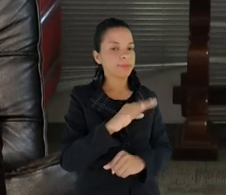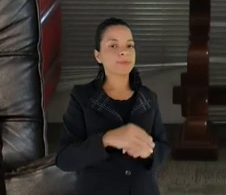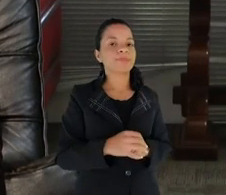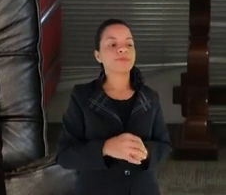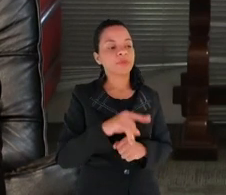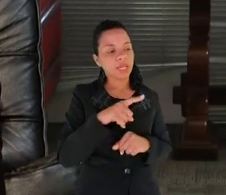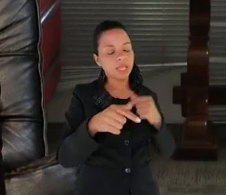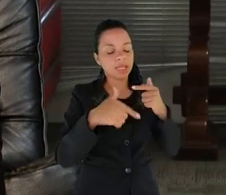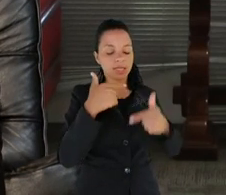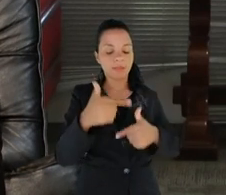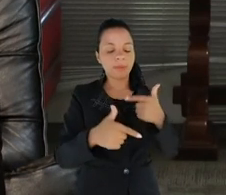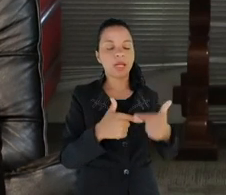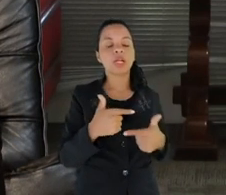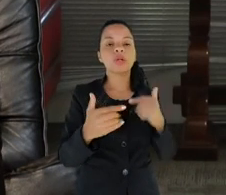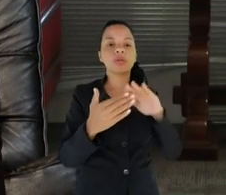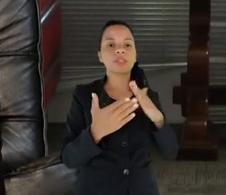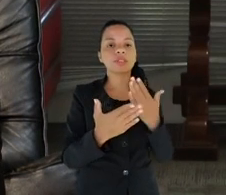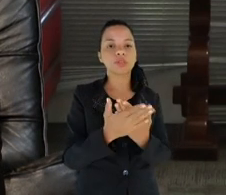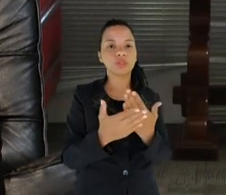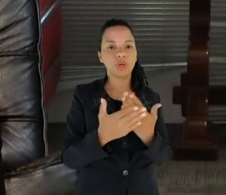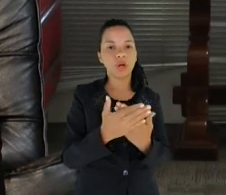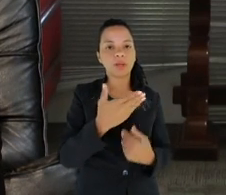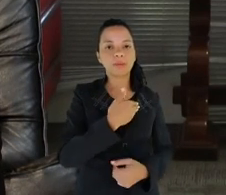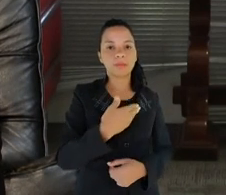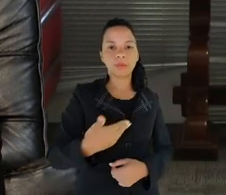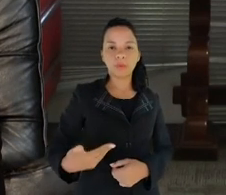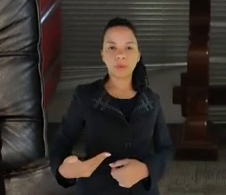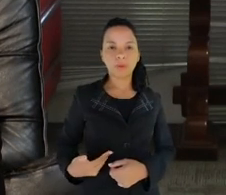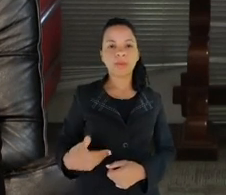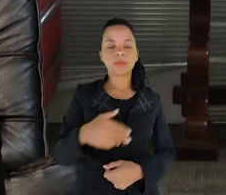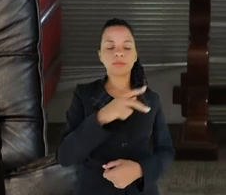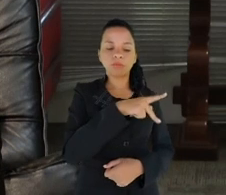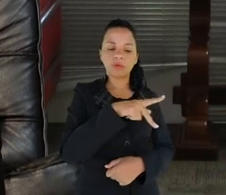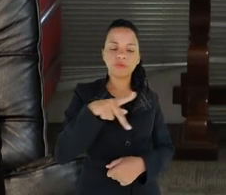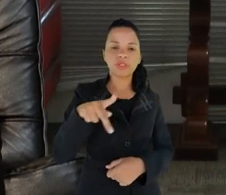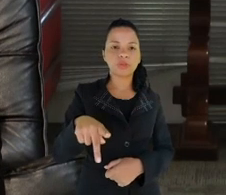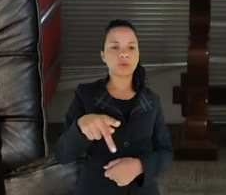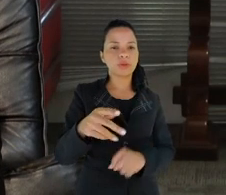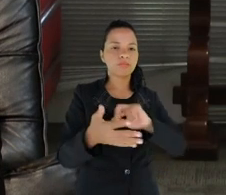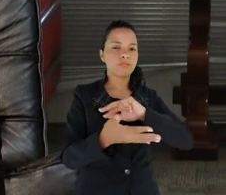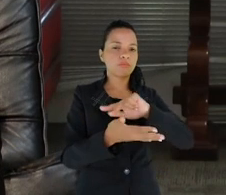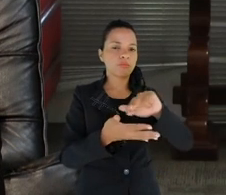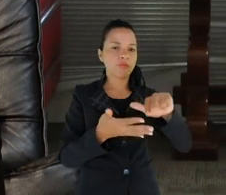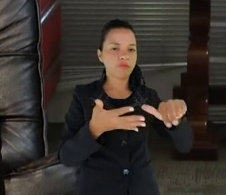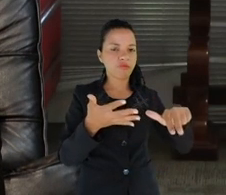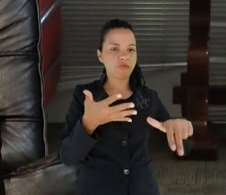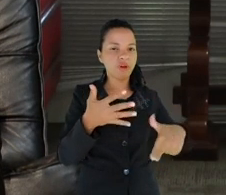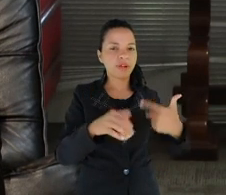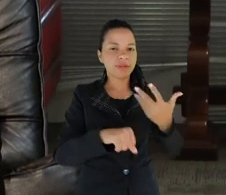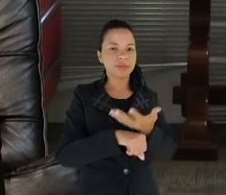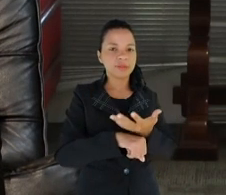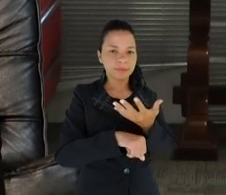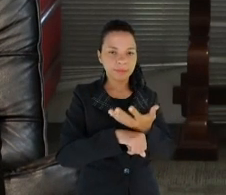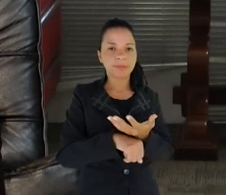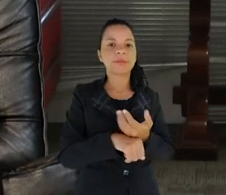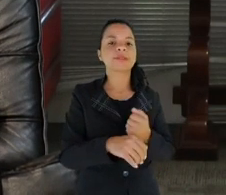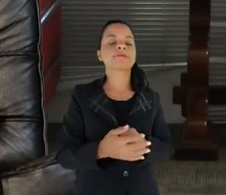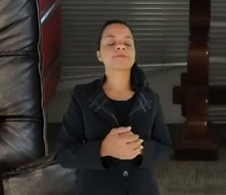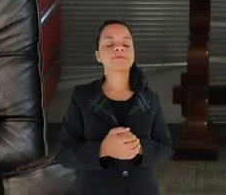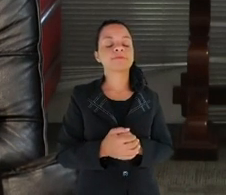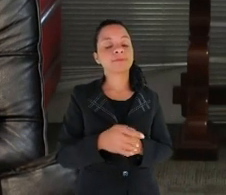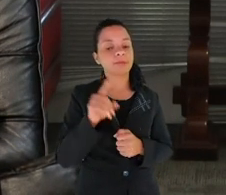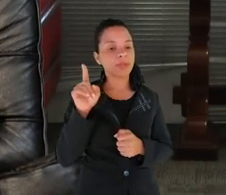públicas do DF como professora de diversas disciplinas e, dentre elas, Educação Moral e Cívica e OSPB. É fundadora